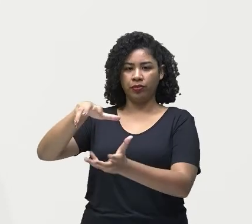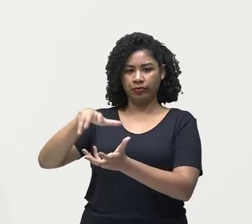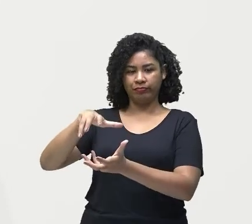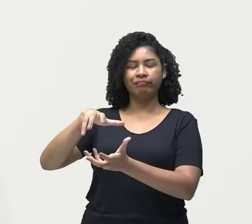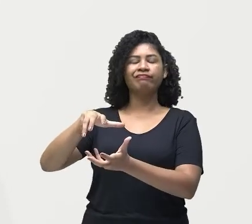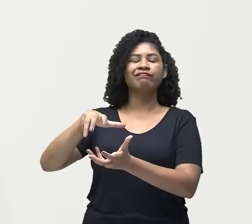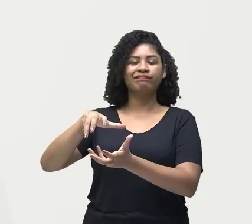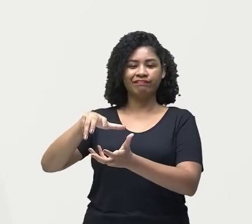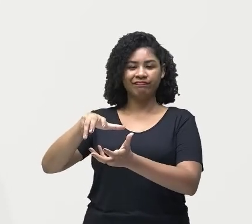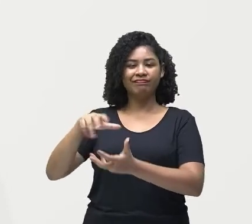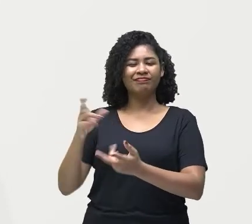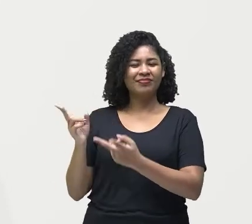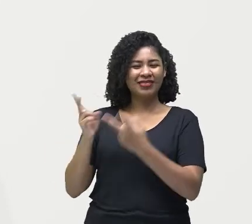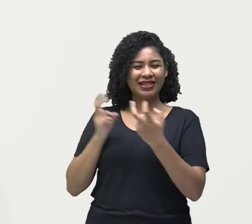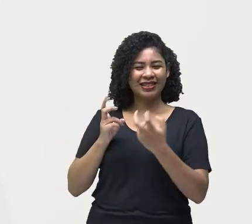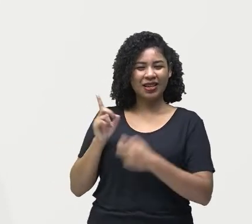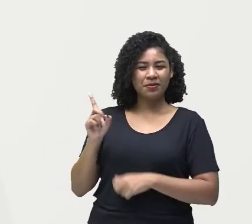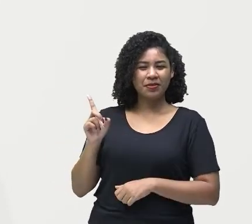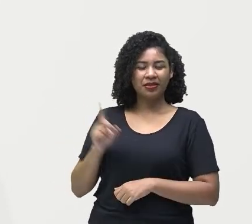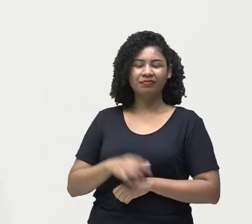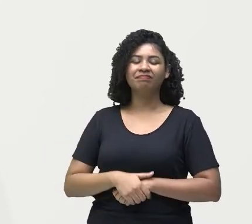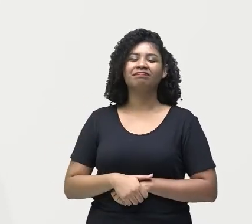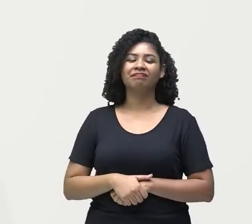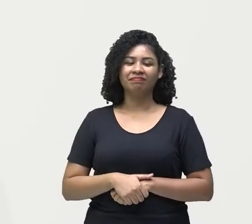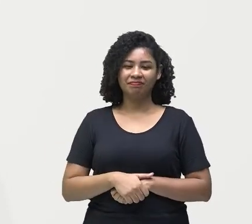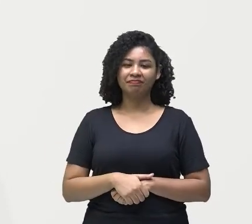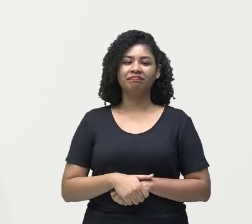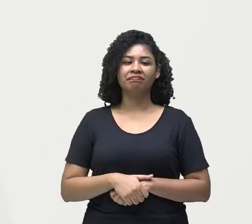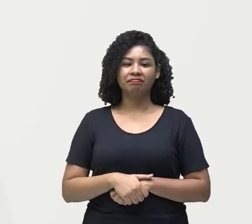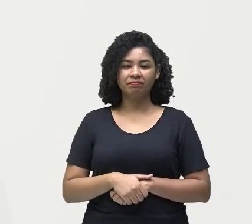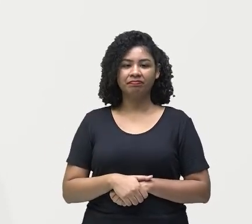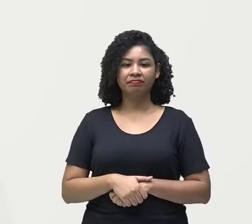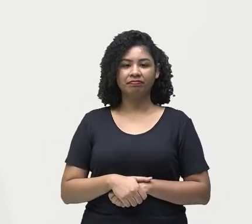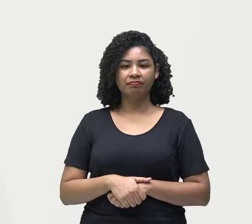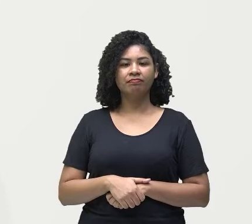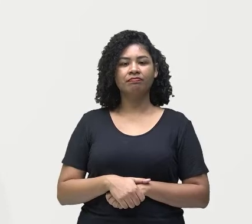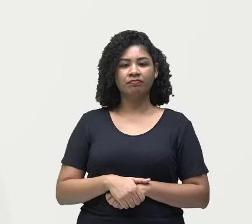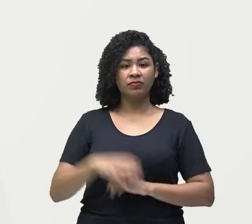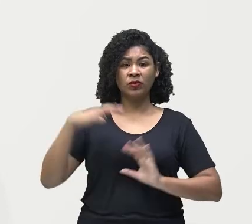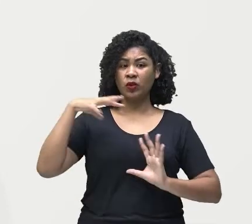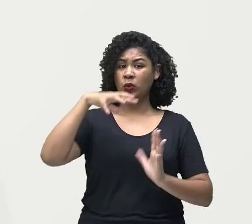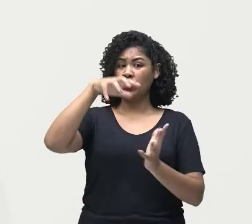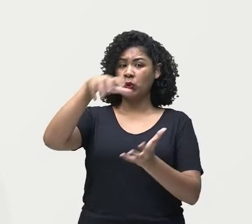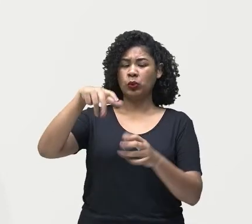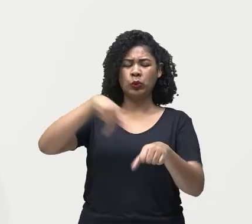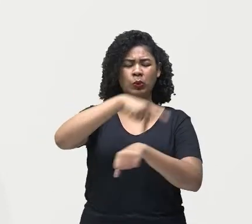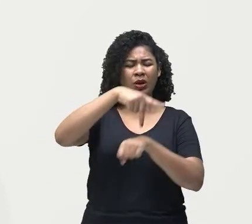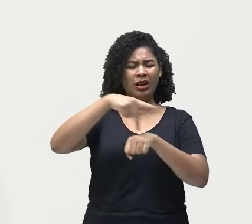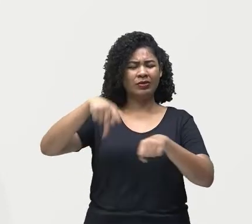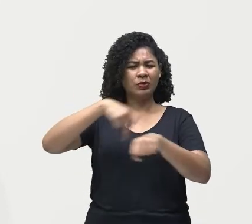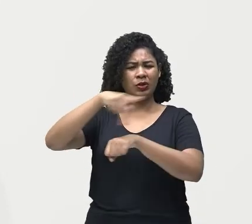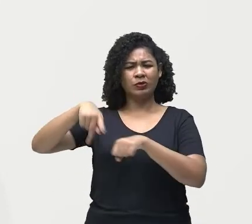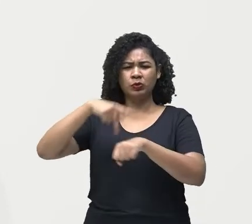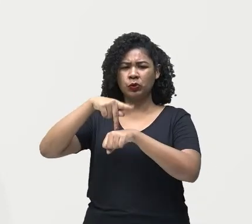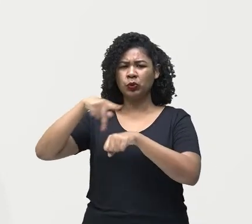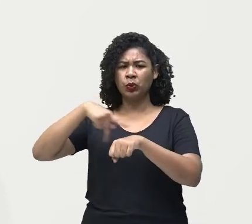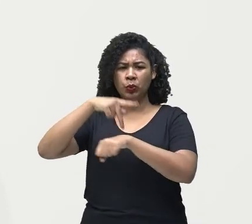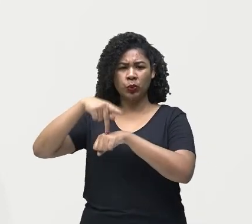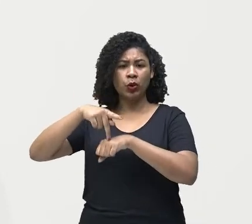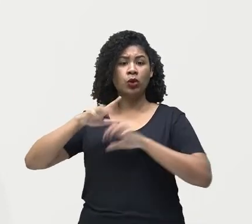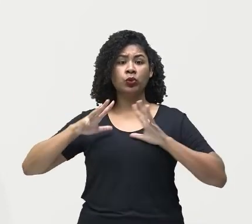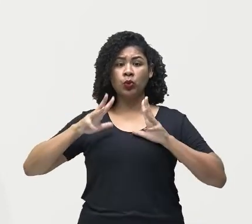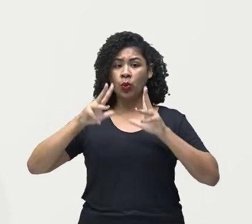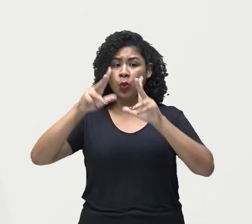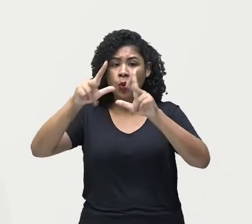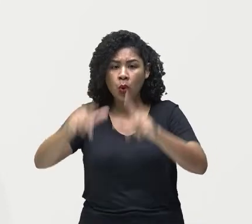Olha só, observem aí nesse mapa que todo o mundo foi atingido